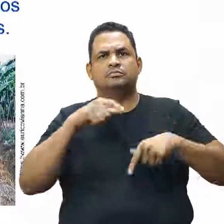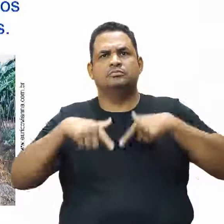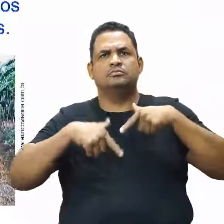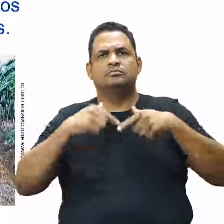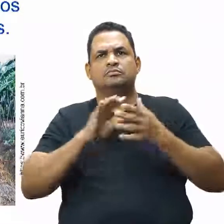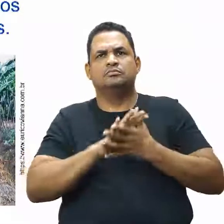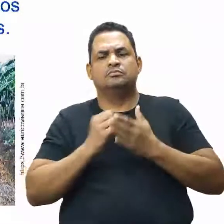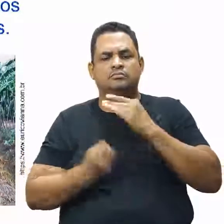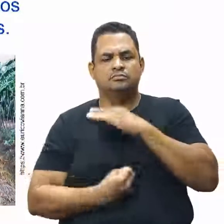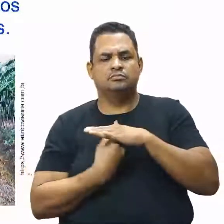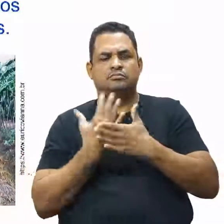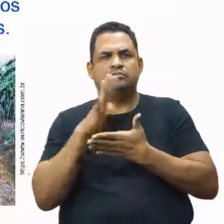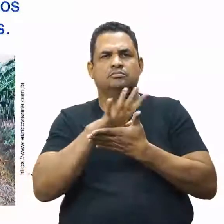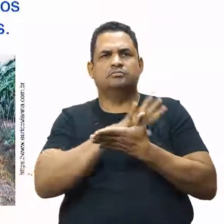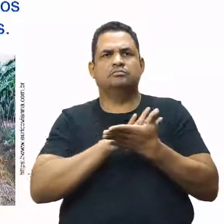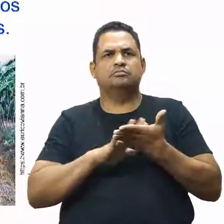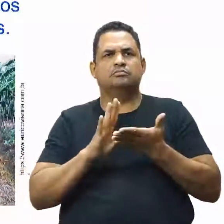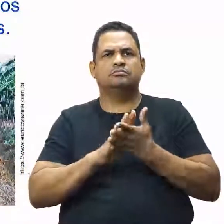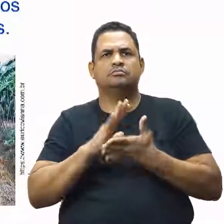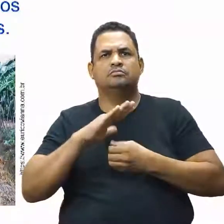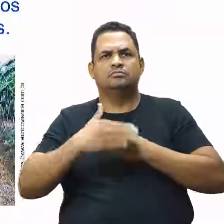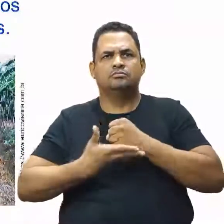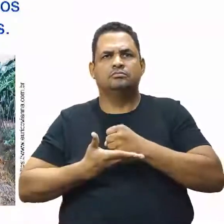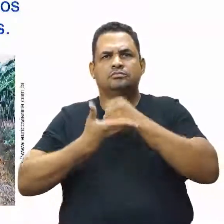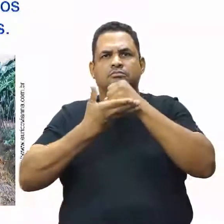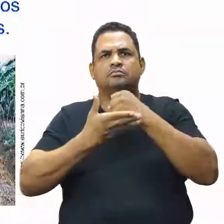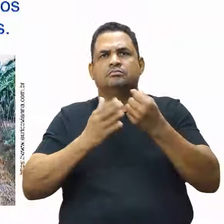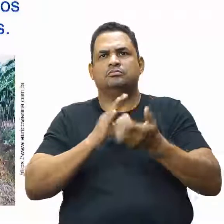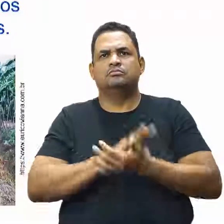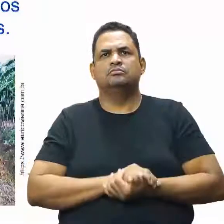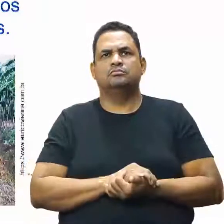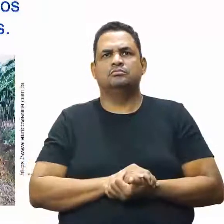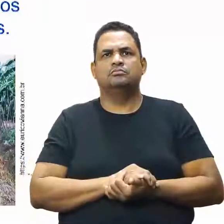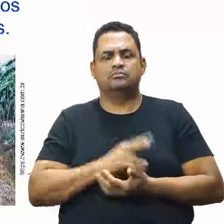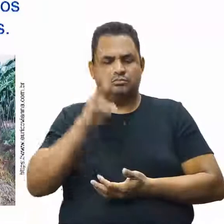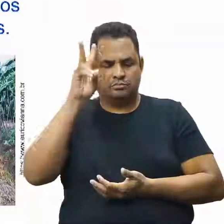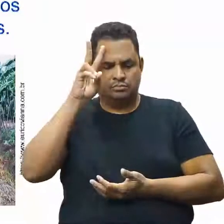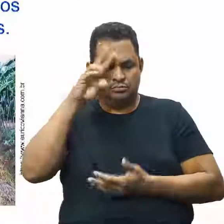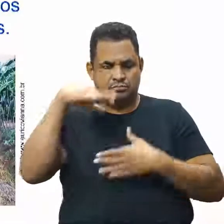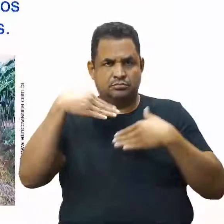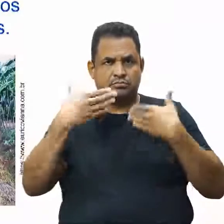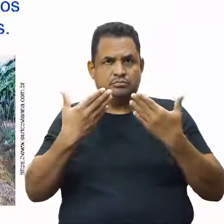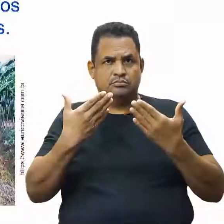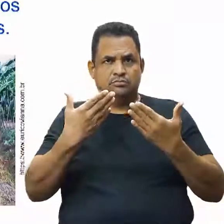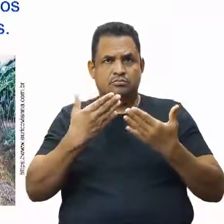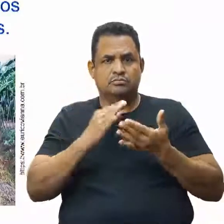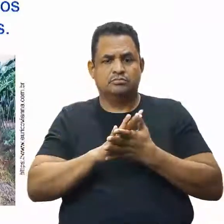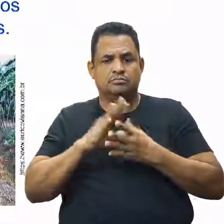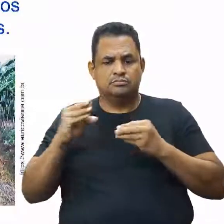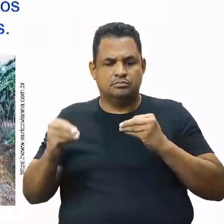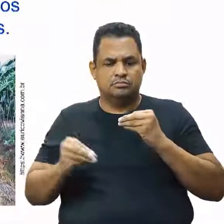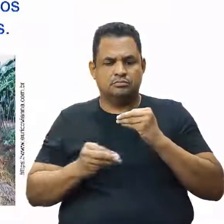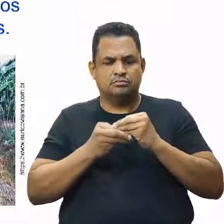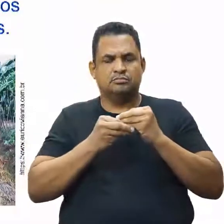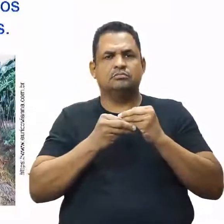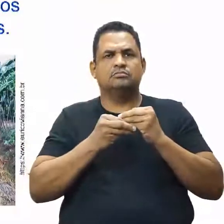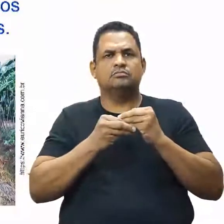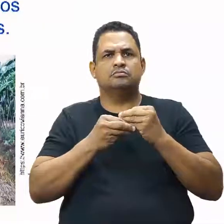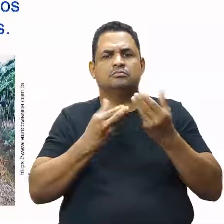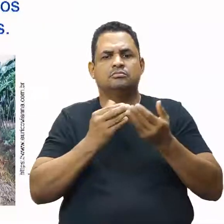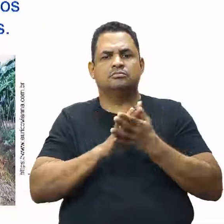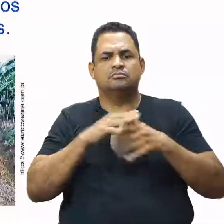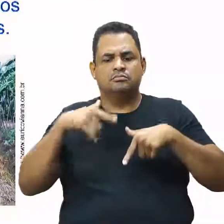produtivos ecológicos de forma sustentável, lembrando, inserindo, incluindo